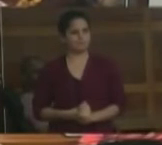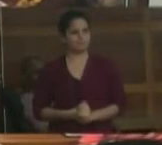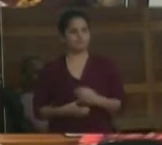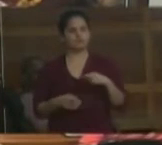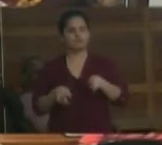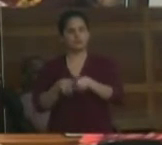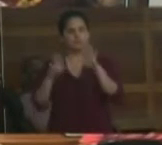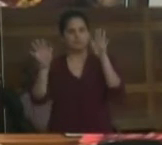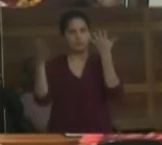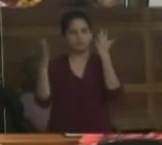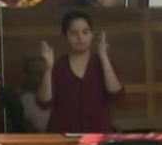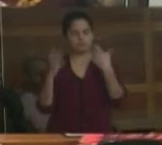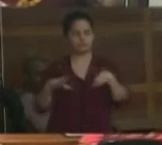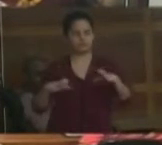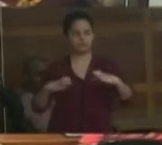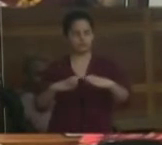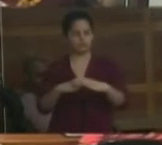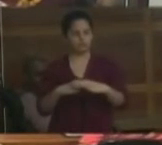aí